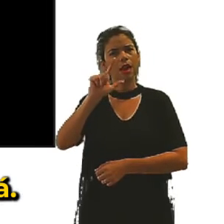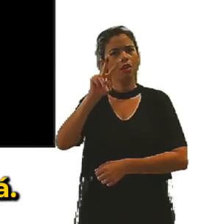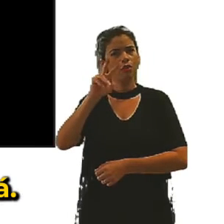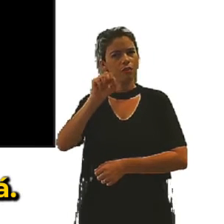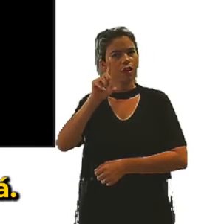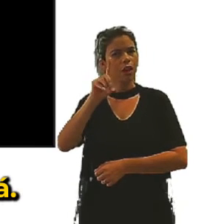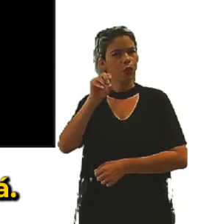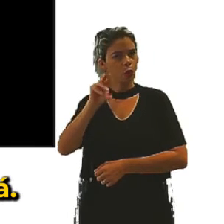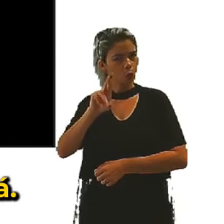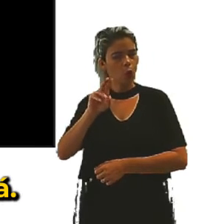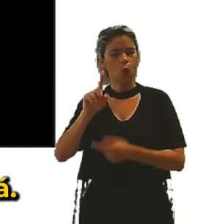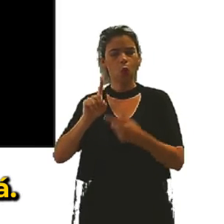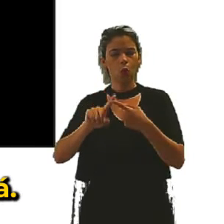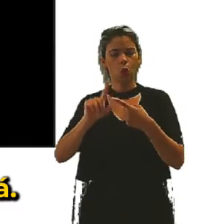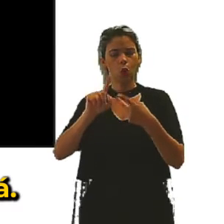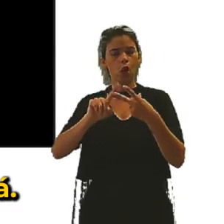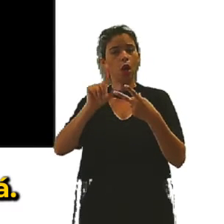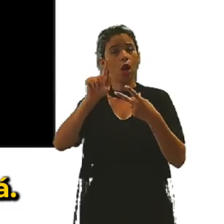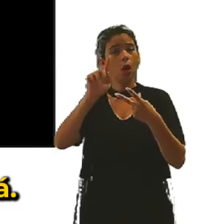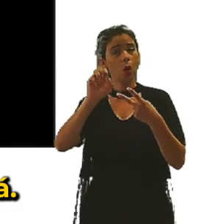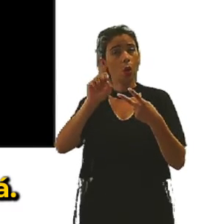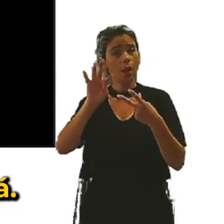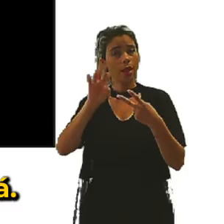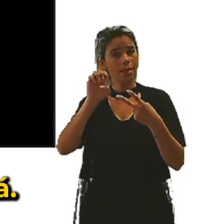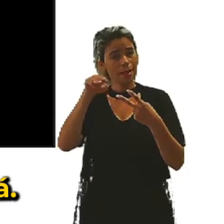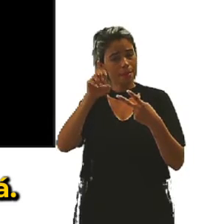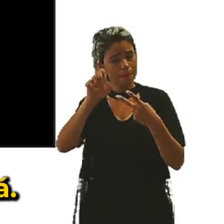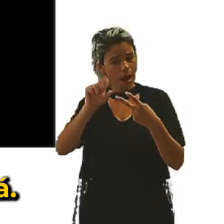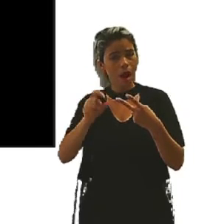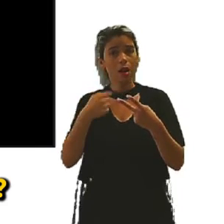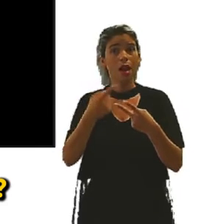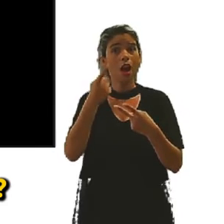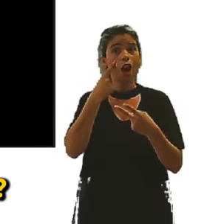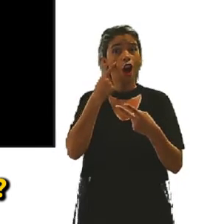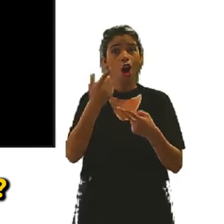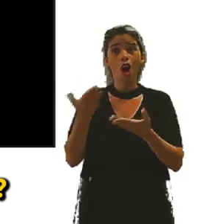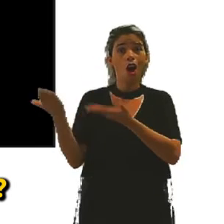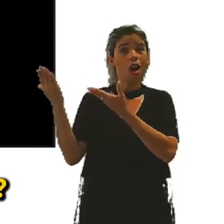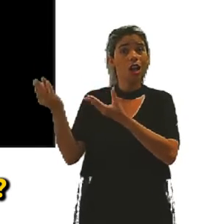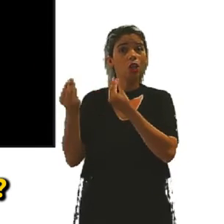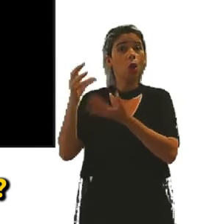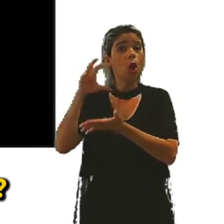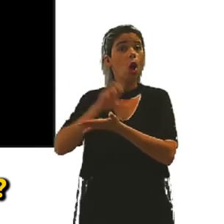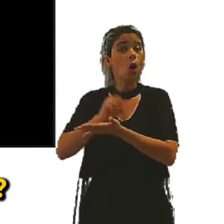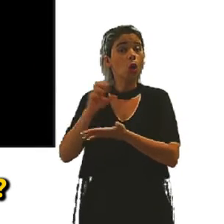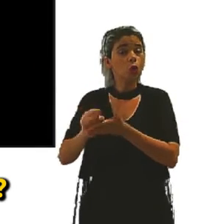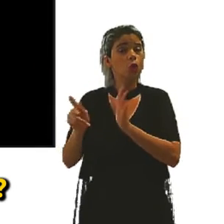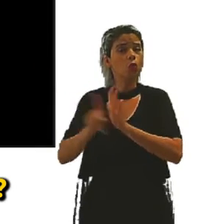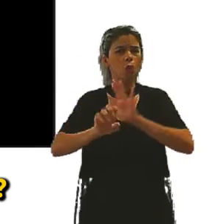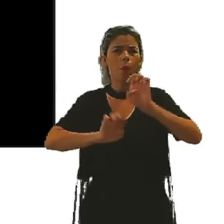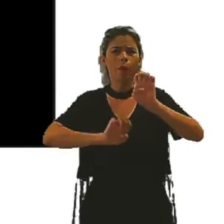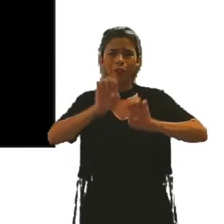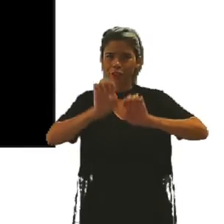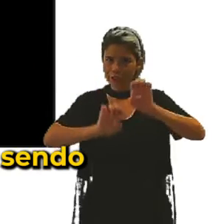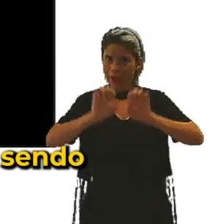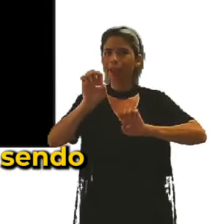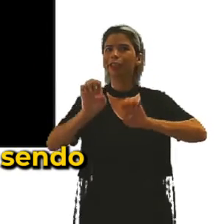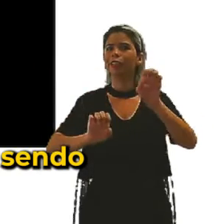os dados ali, né? Como que está, então, como que estão essas